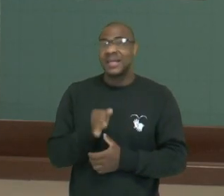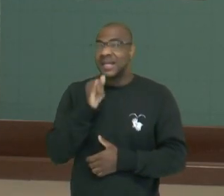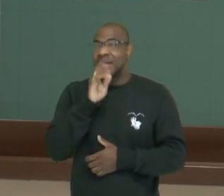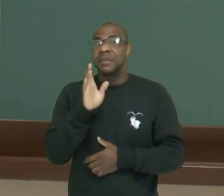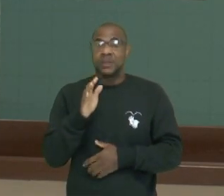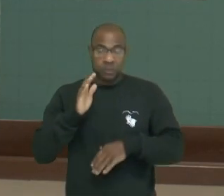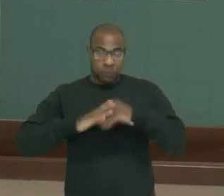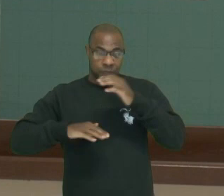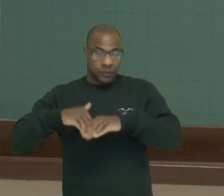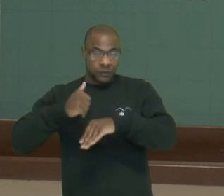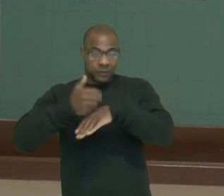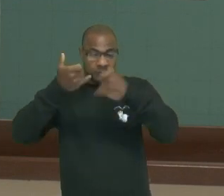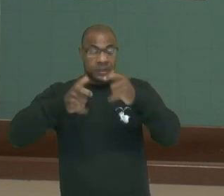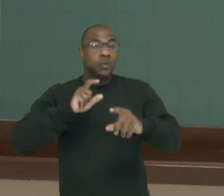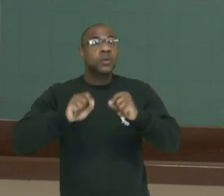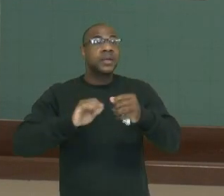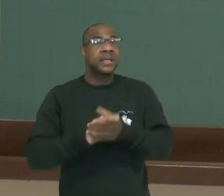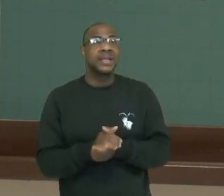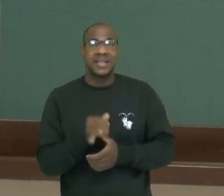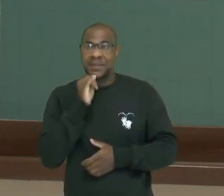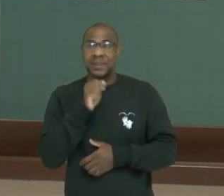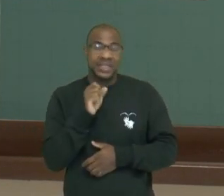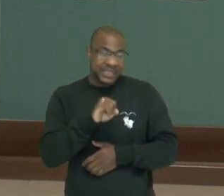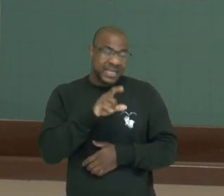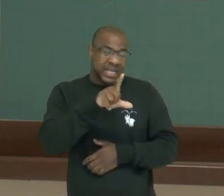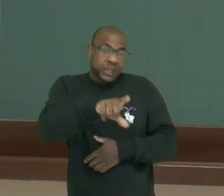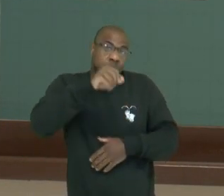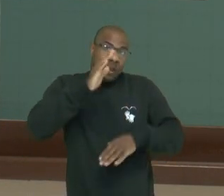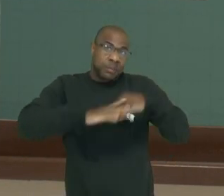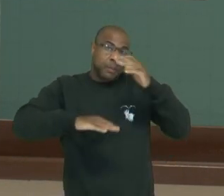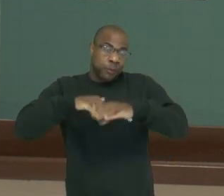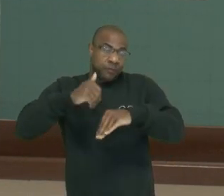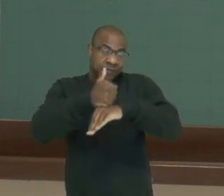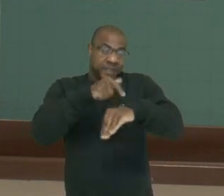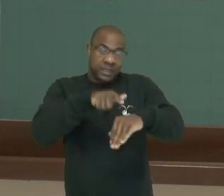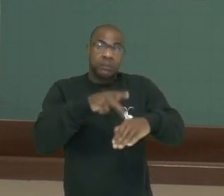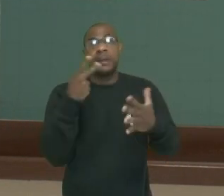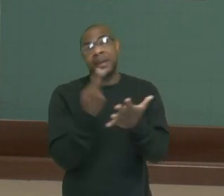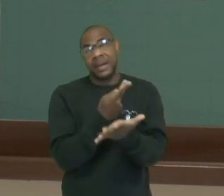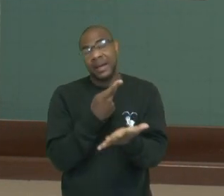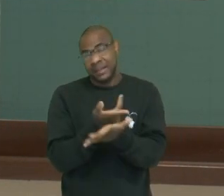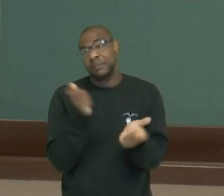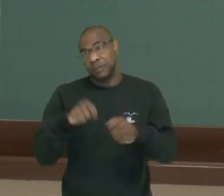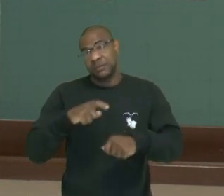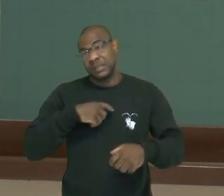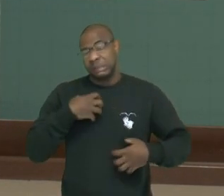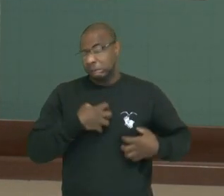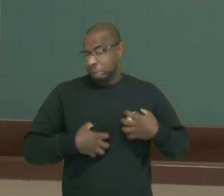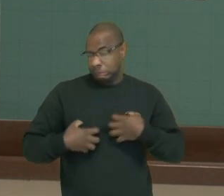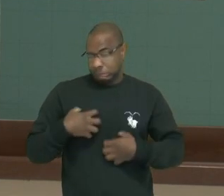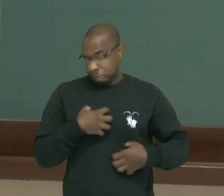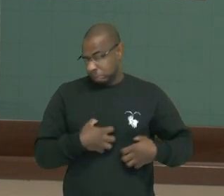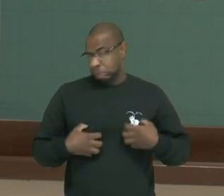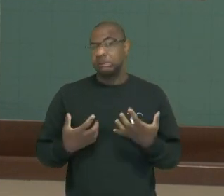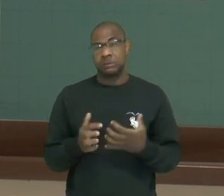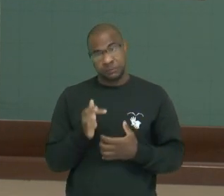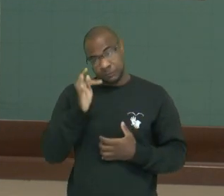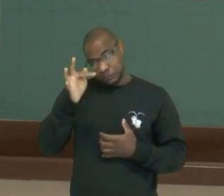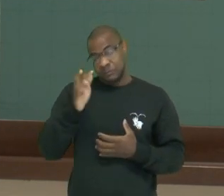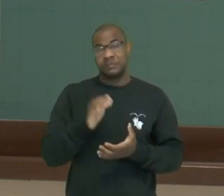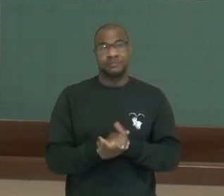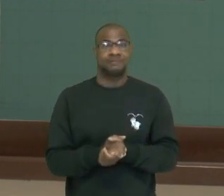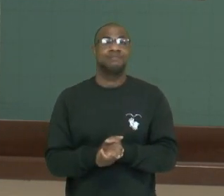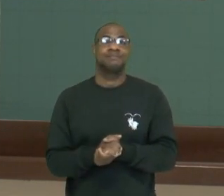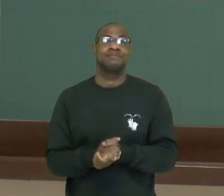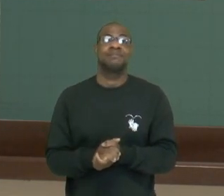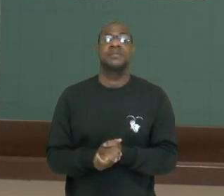questionar, né, e ter uma crise aí na sua carreira, se ele vai fazer aquilo sempre. E ainda um outro argumento que é causa e